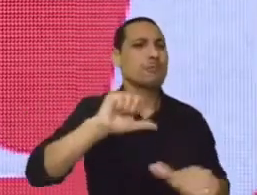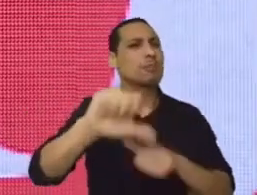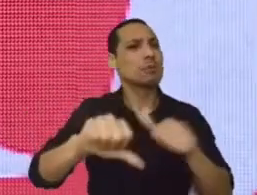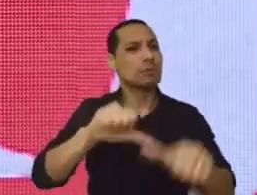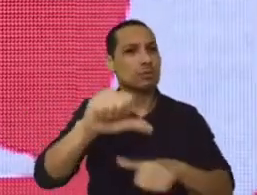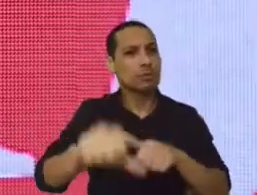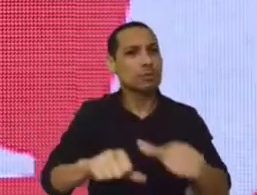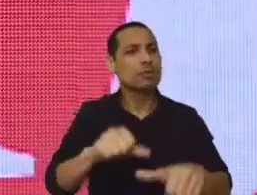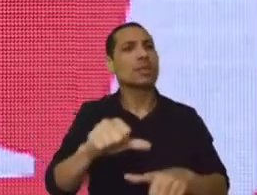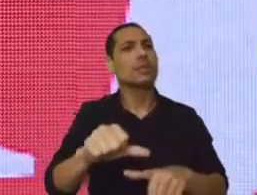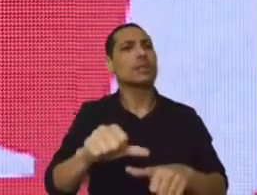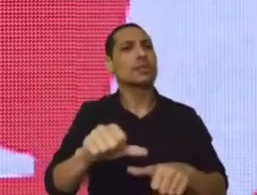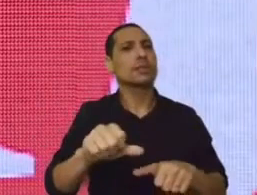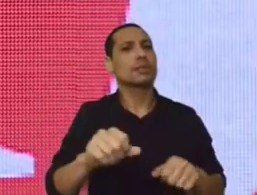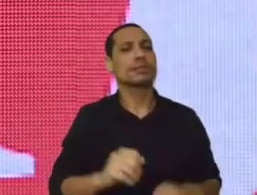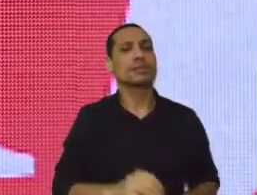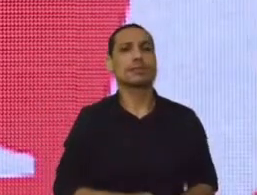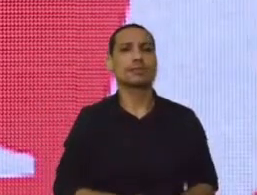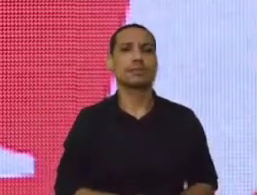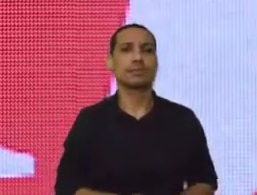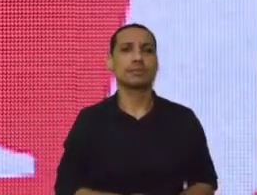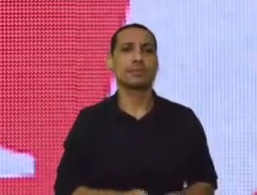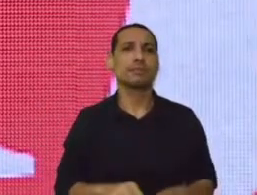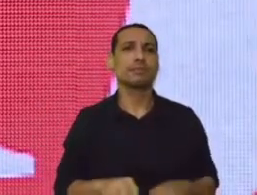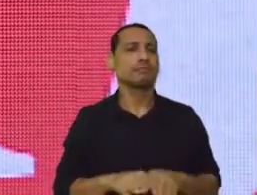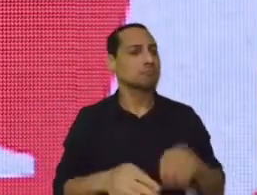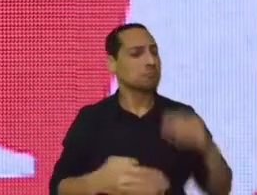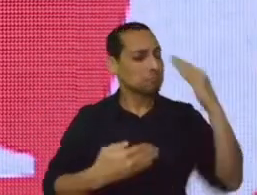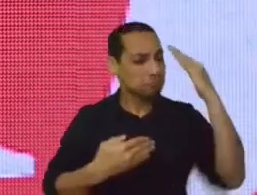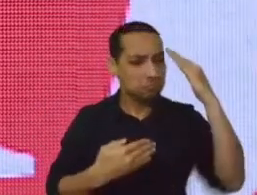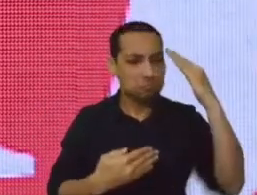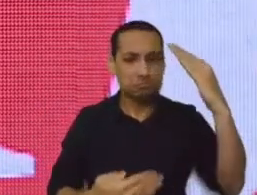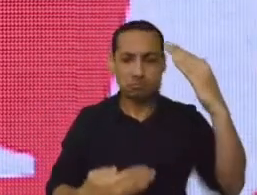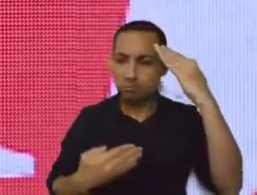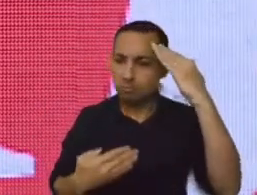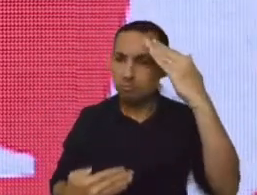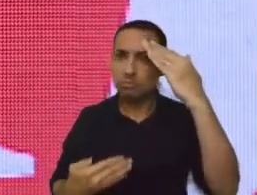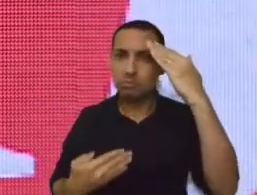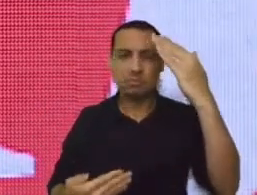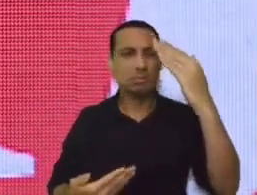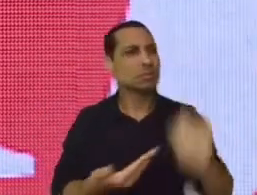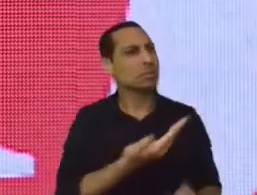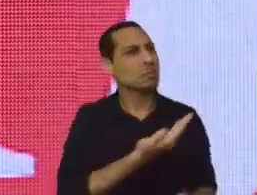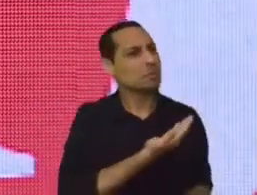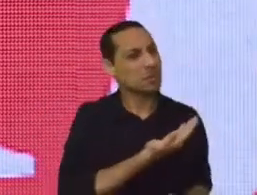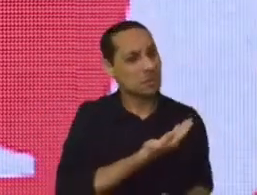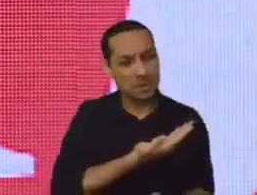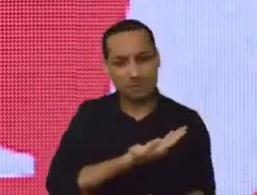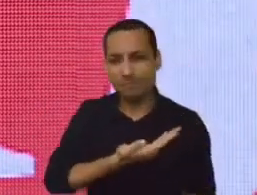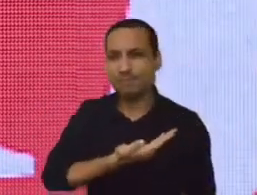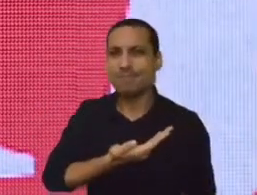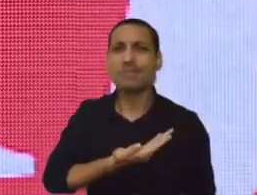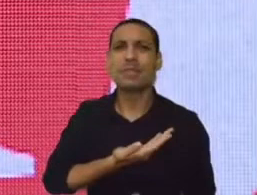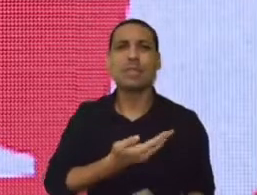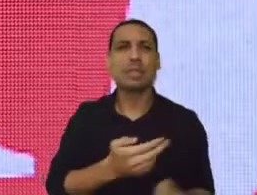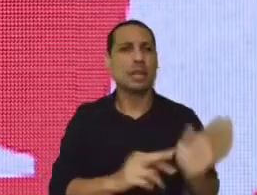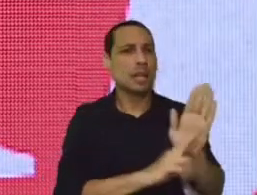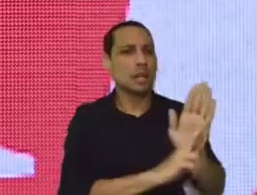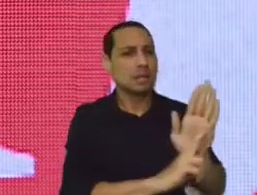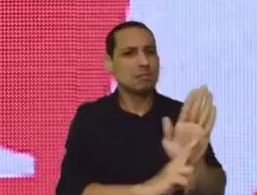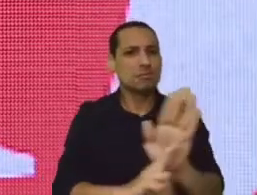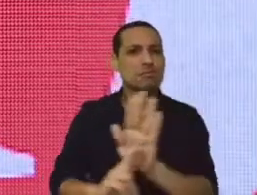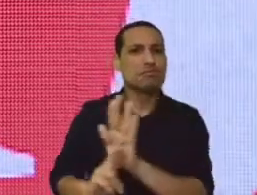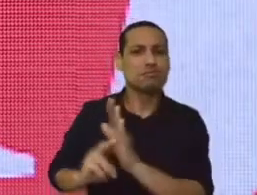Quero saudar também, de maneira muito especial, os companheiros e companheiras que são representantes internacionais, que ao